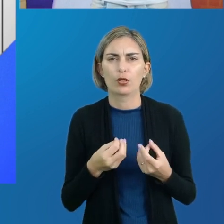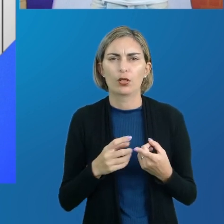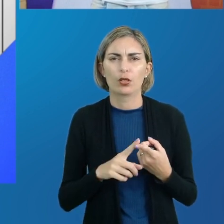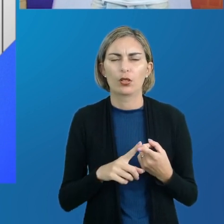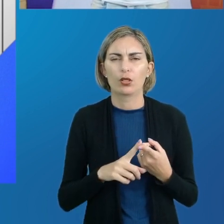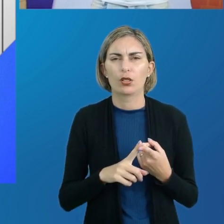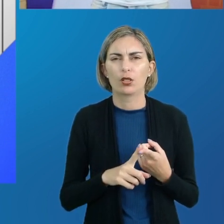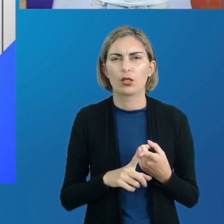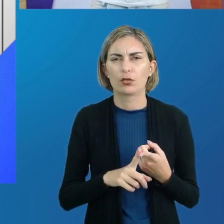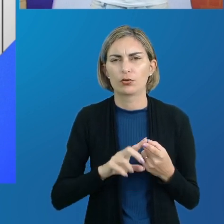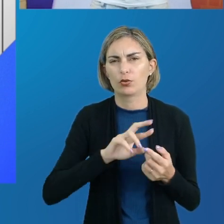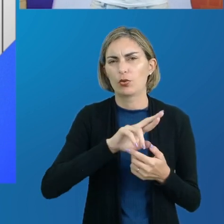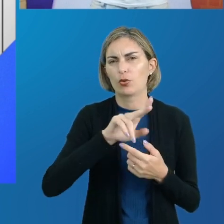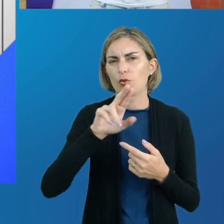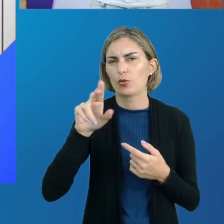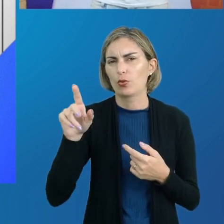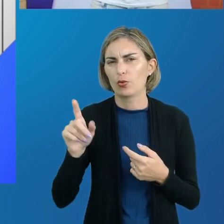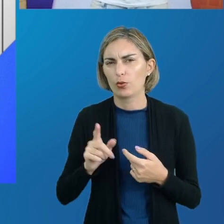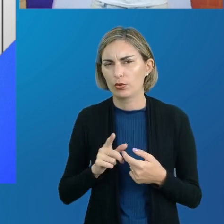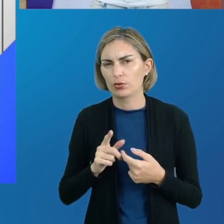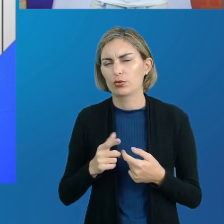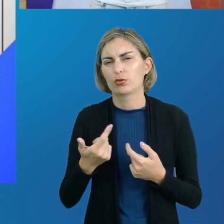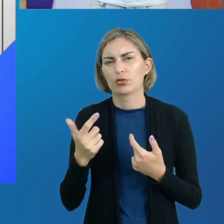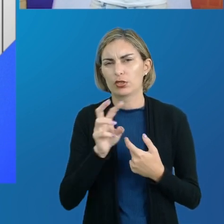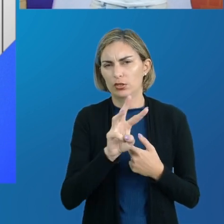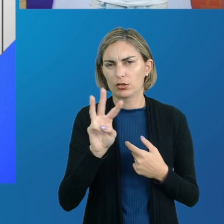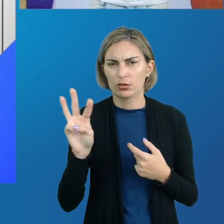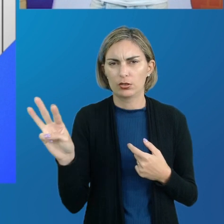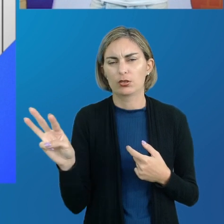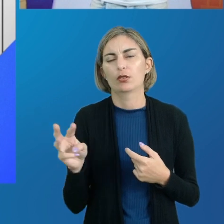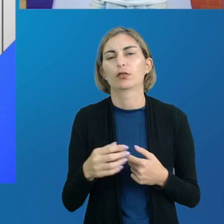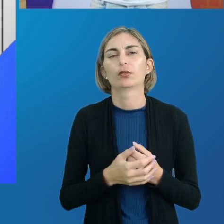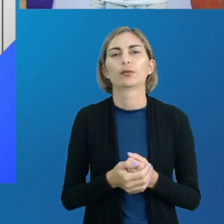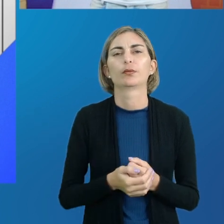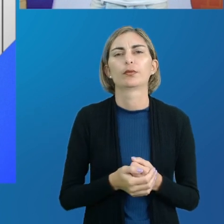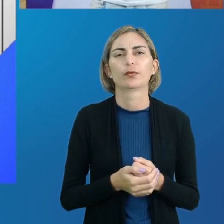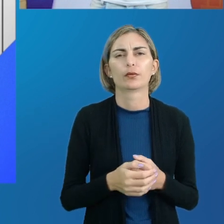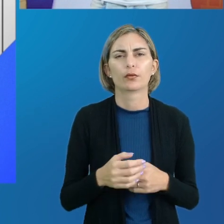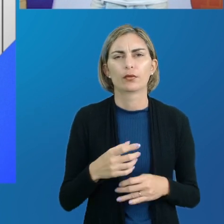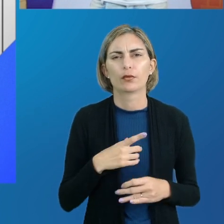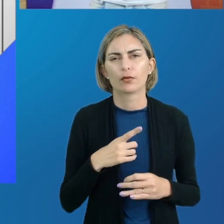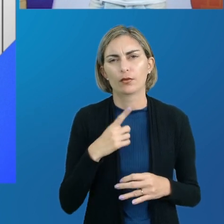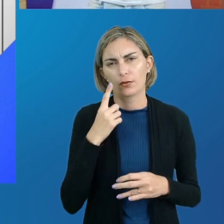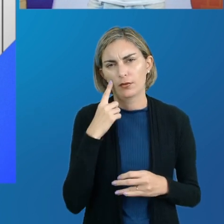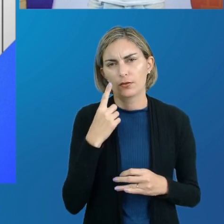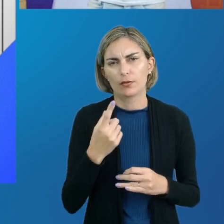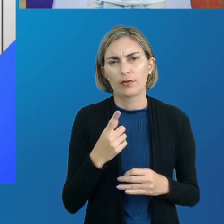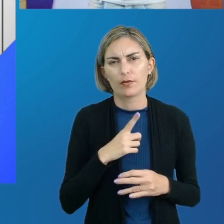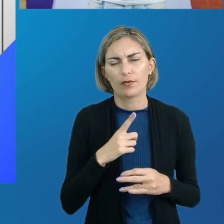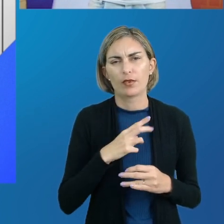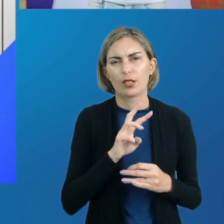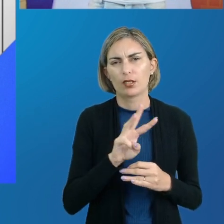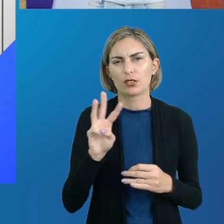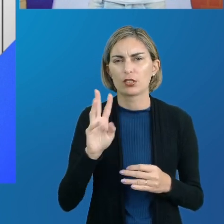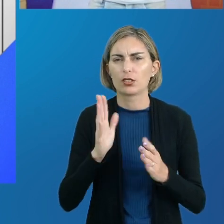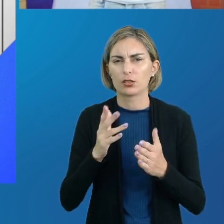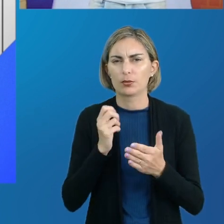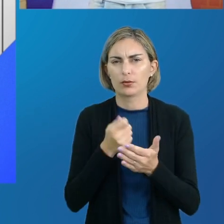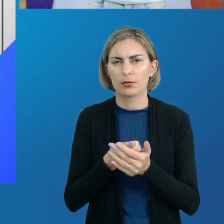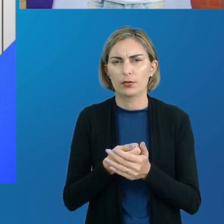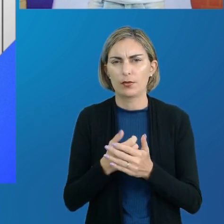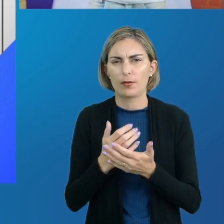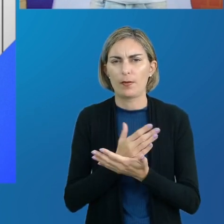Andar, como tem alguns outros, até o mais famosinho agora, fugir, os Café, enfim. Tem outros sites que já